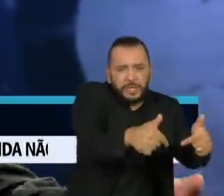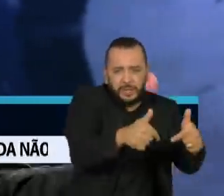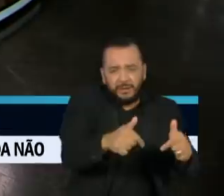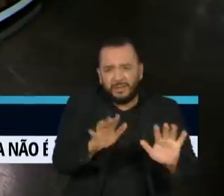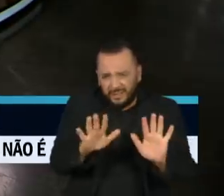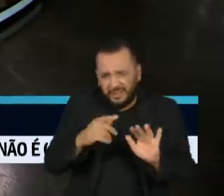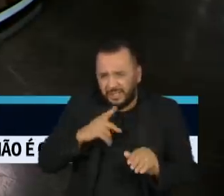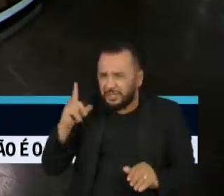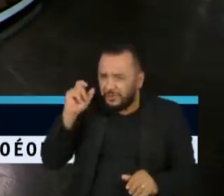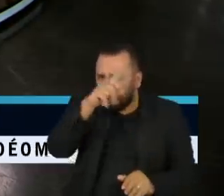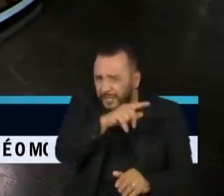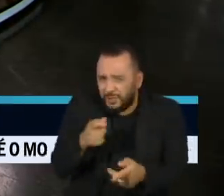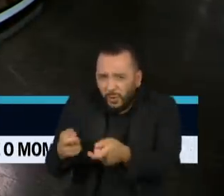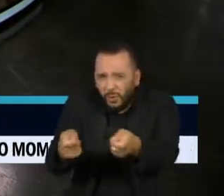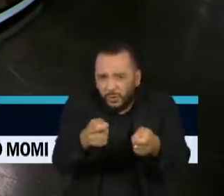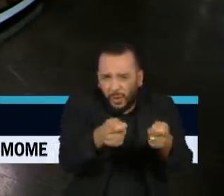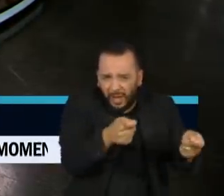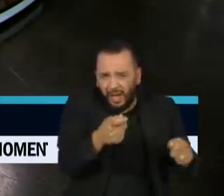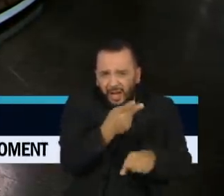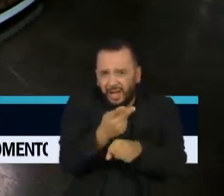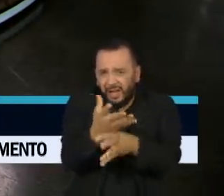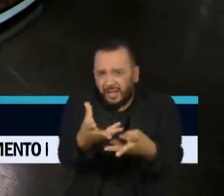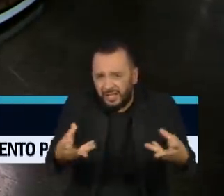biológico para evitar essa contaminação?